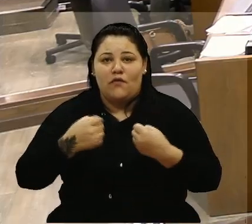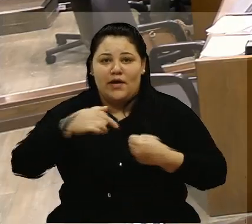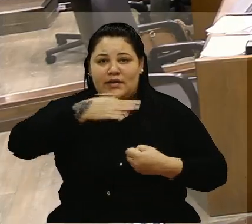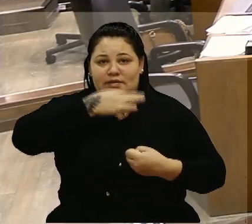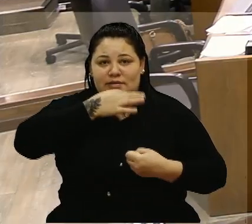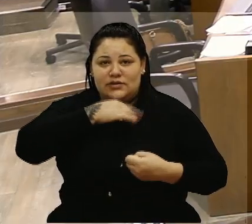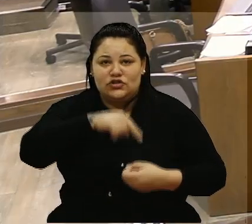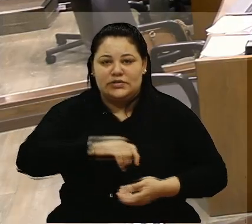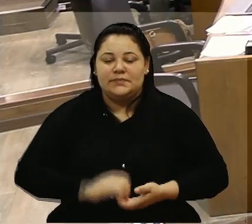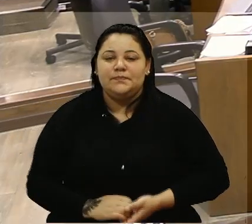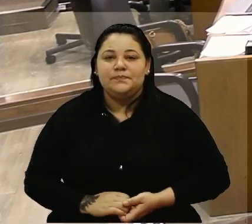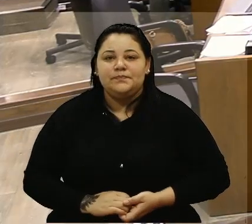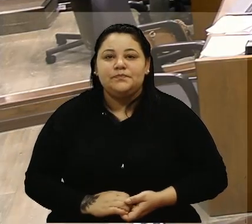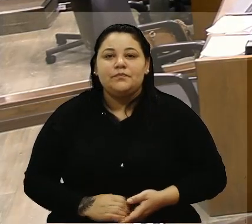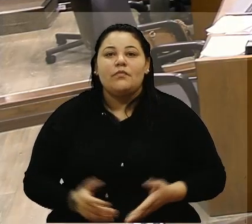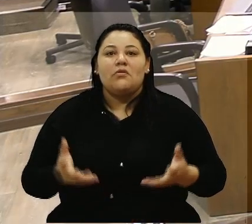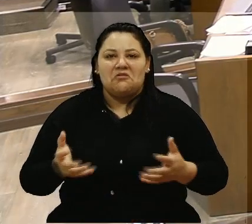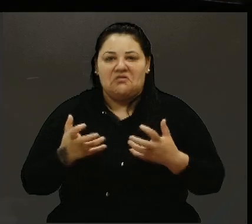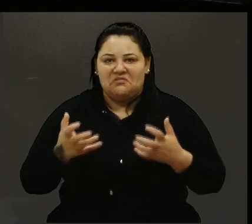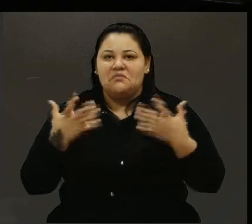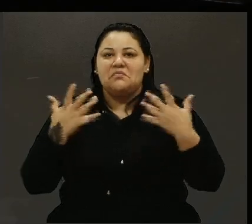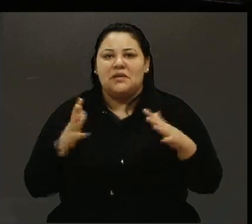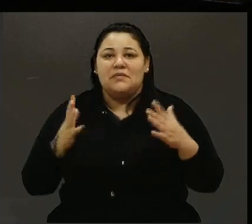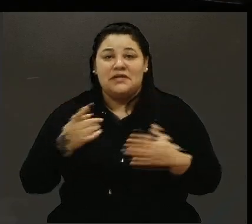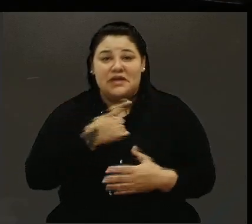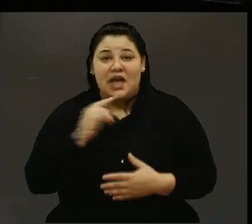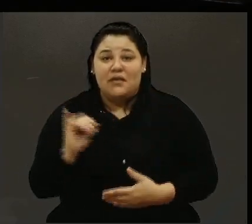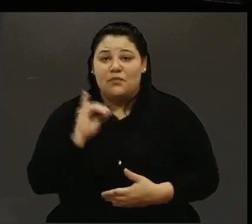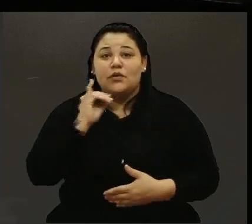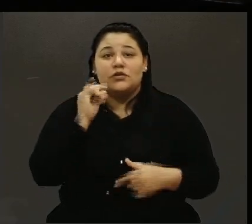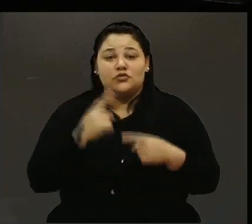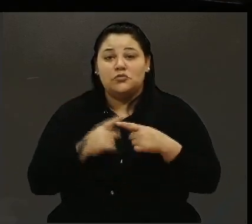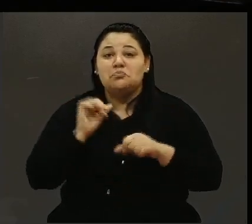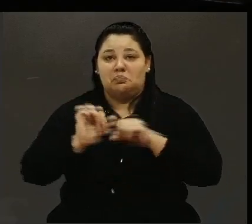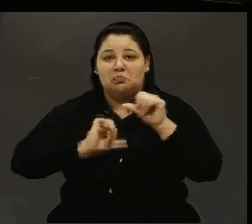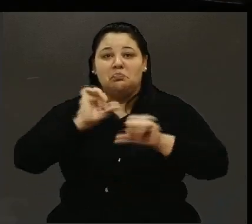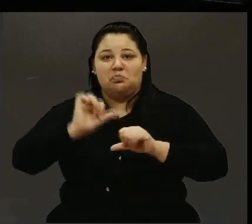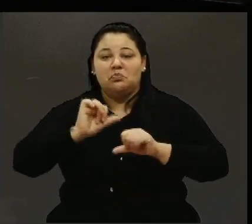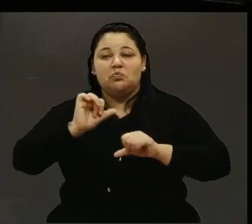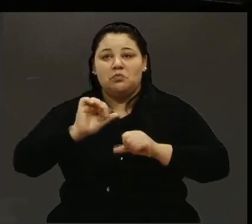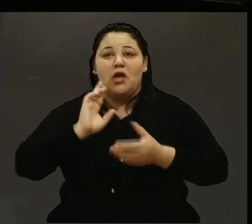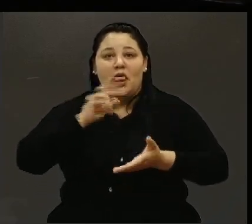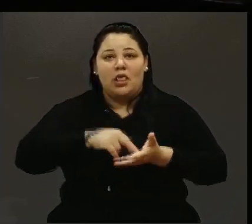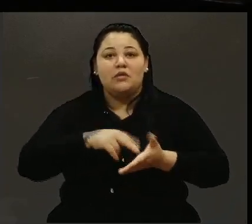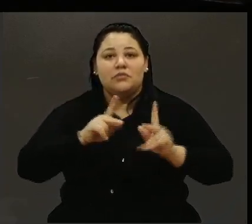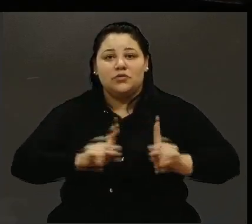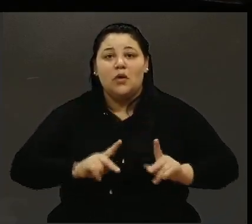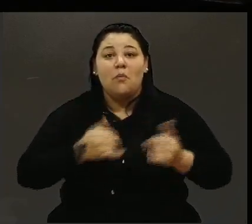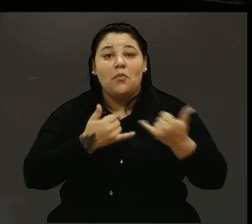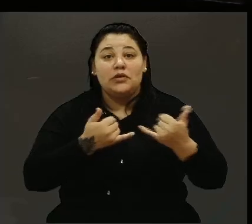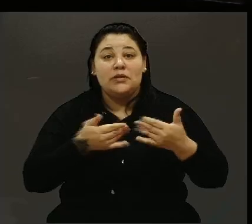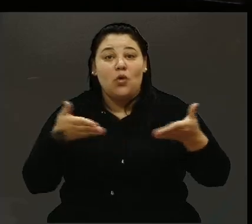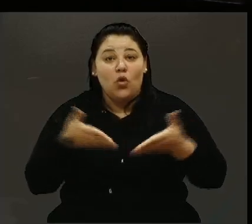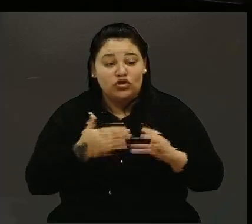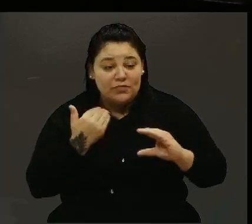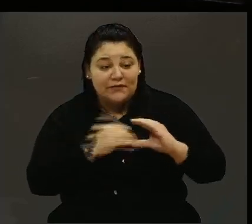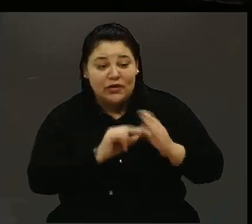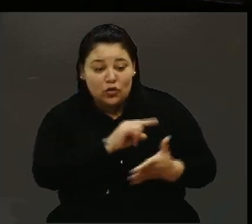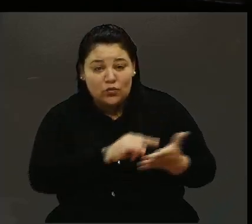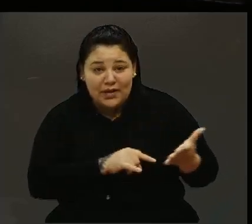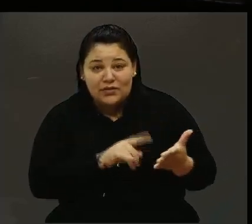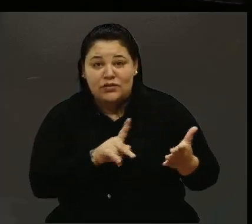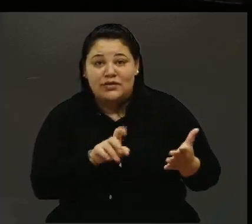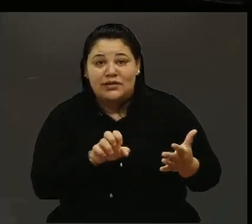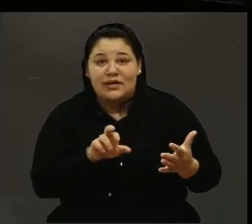Parabenizar o senhor, e isso é importante, vereador Rafael, porque altera a realidade das pessoas. Por exemplo, hoje, para a gente designar uma perícia aqui em Caxias, hoje de manhã eu fui